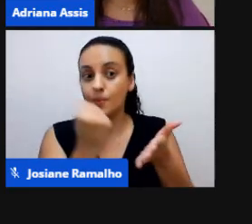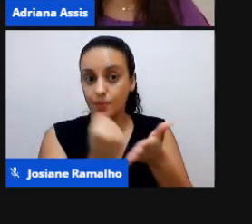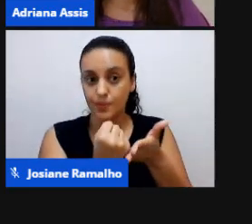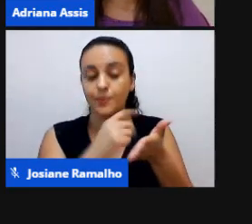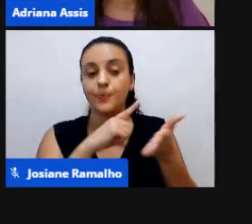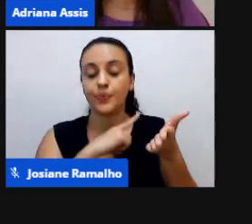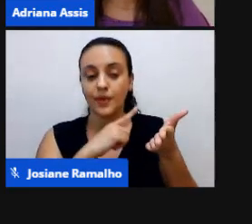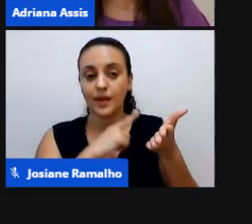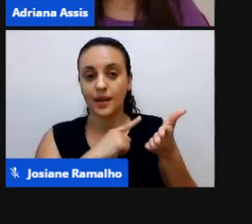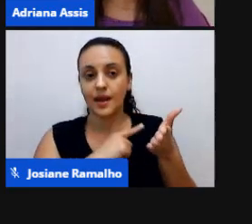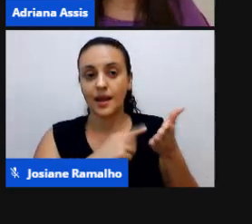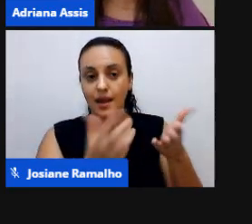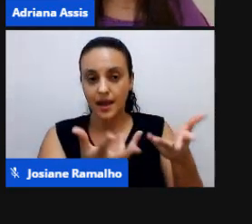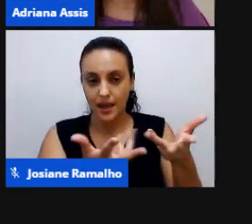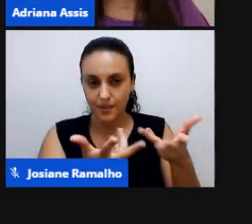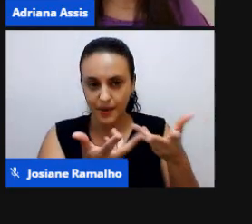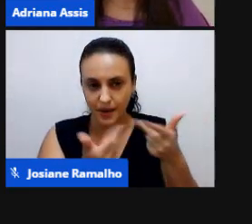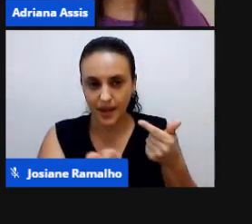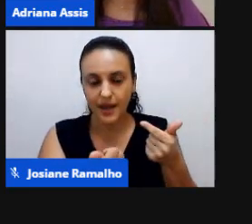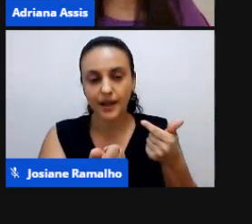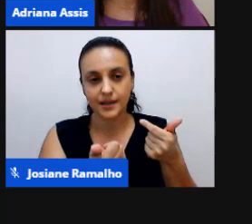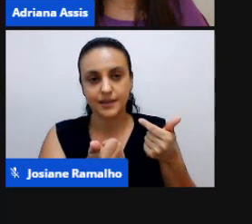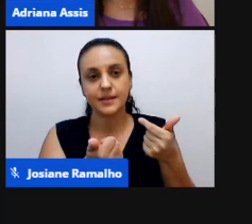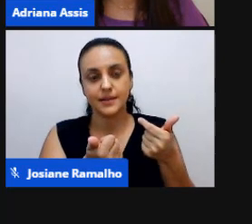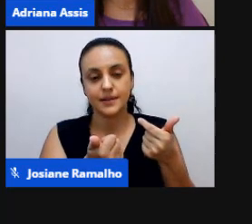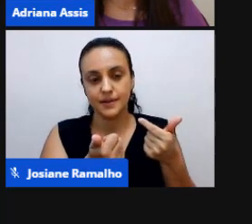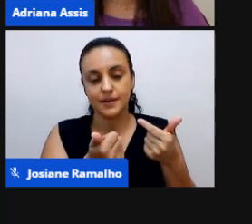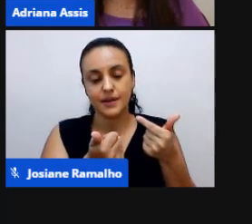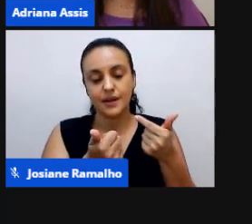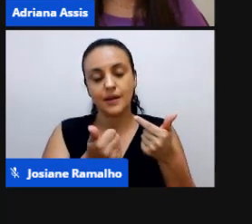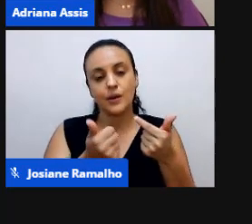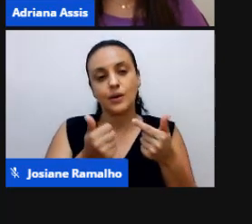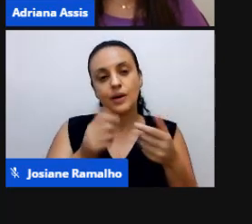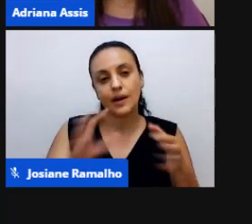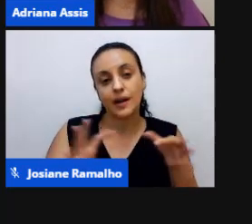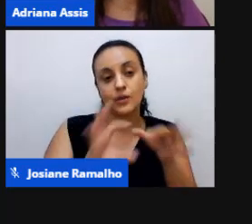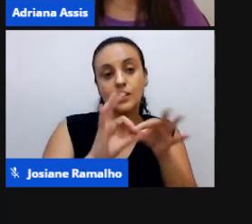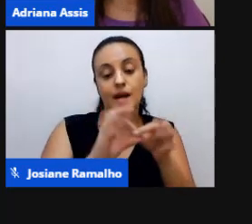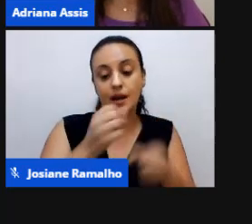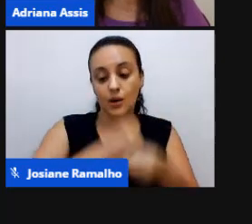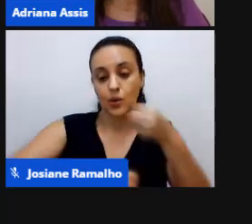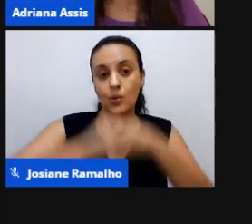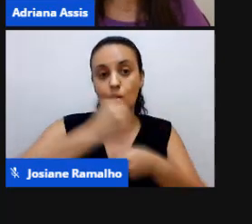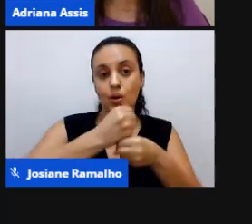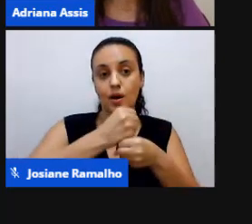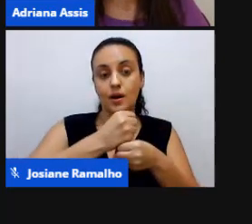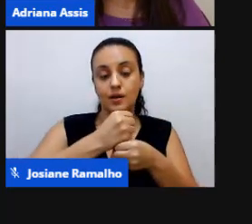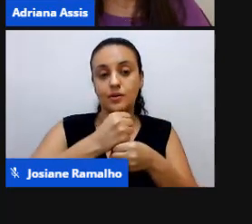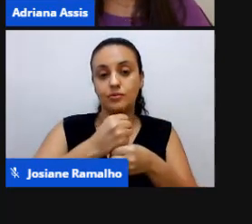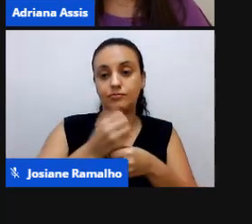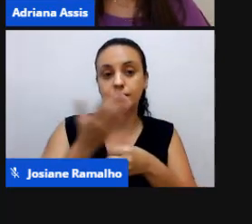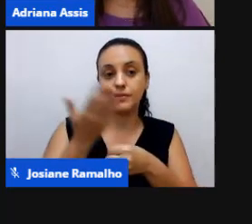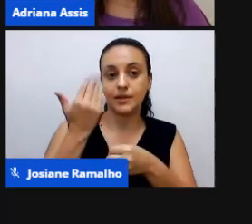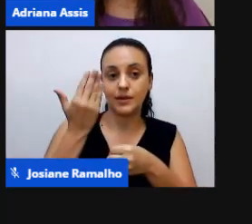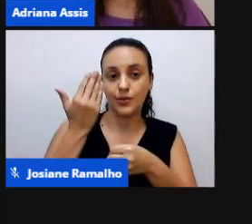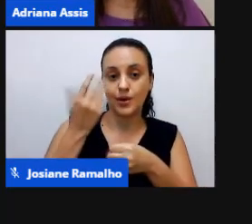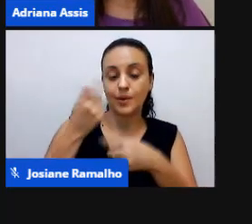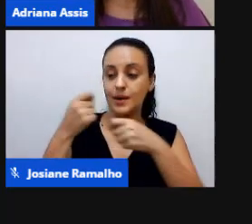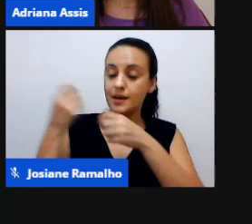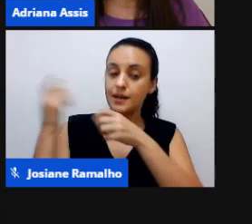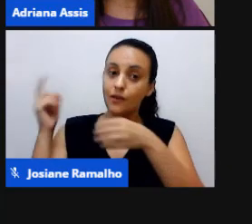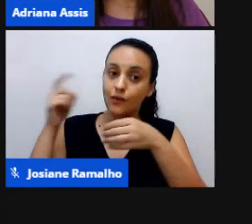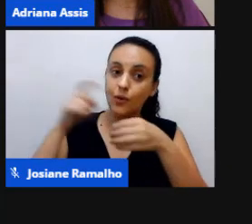constam habilidades indicadas do ano anterior, que devem ser retomadas, e também